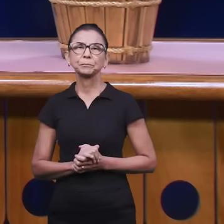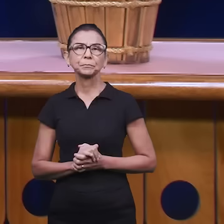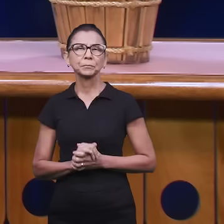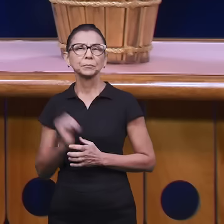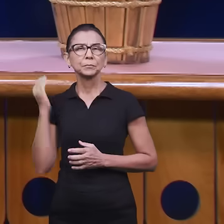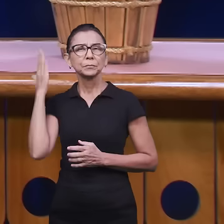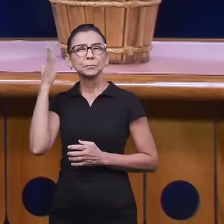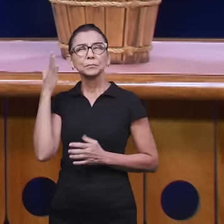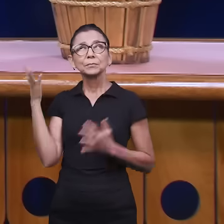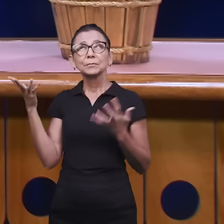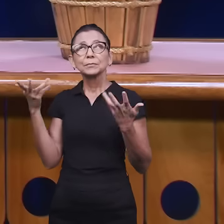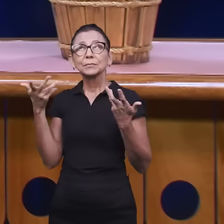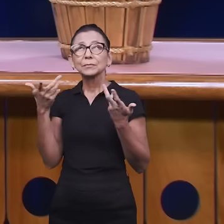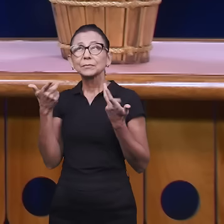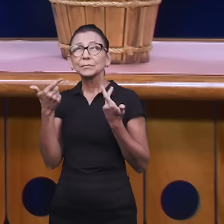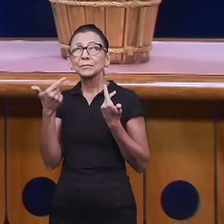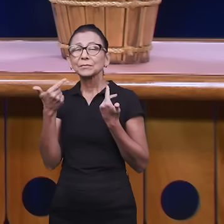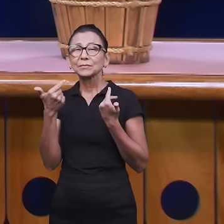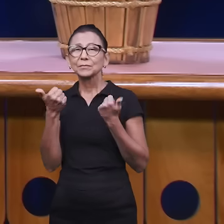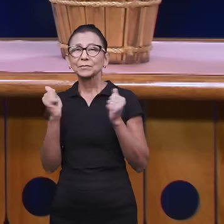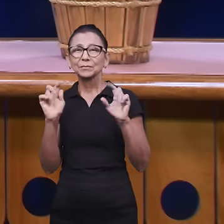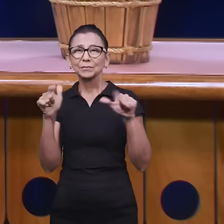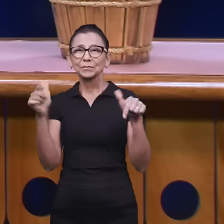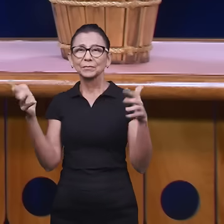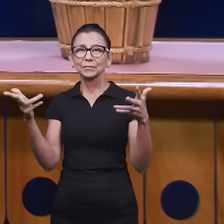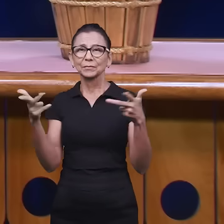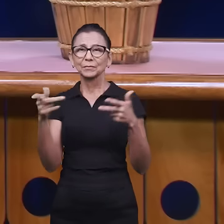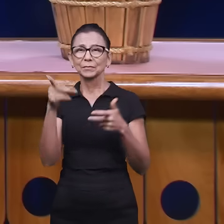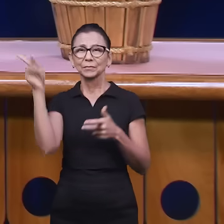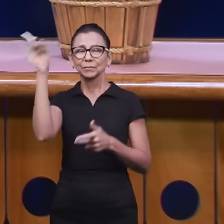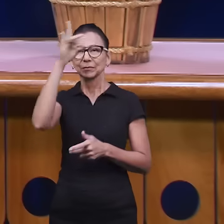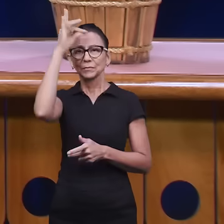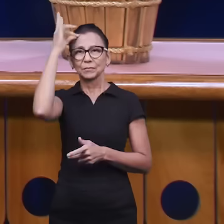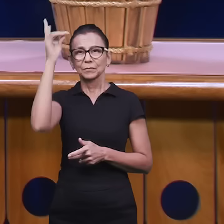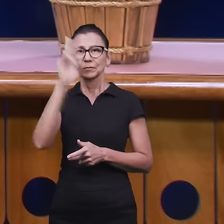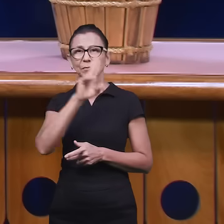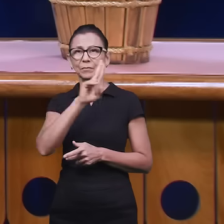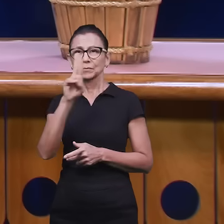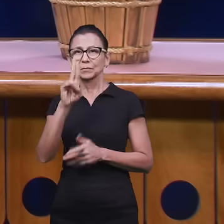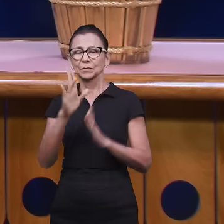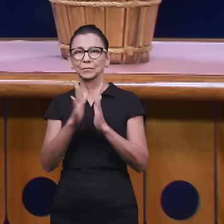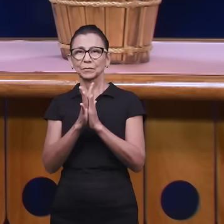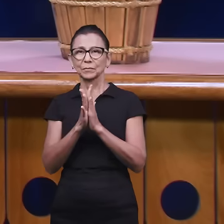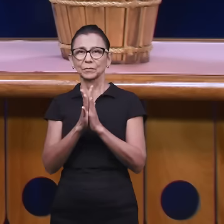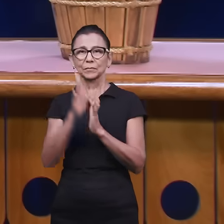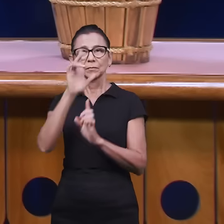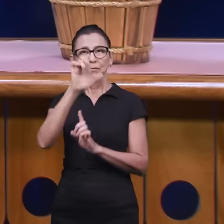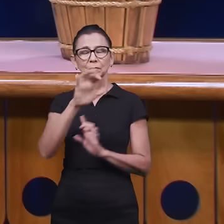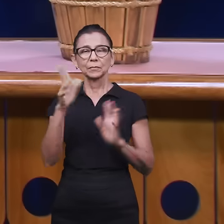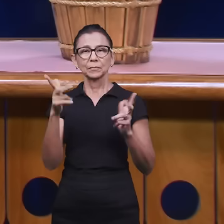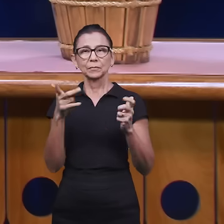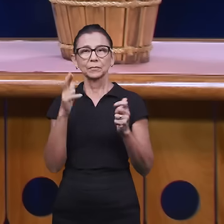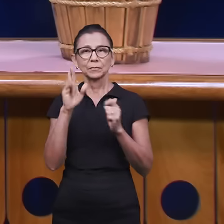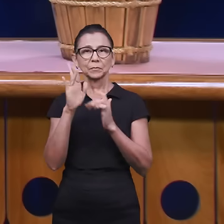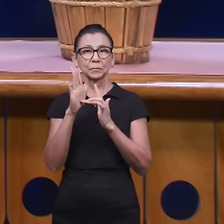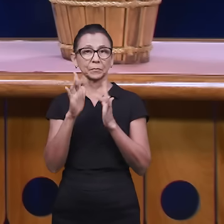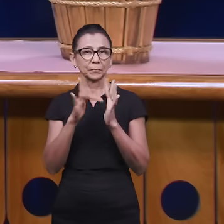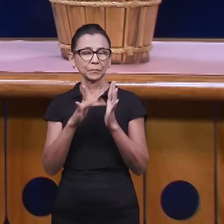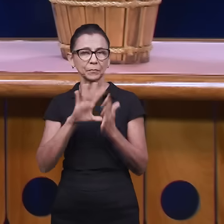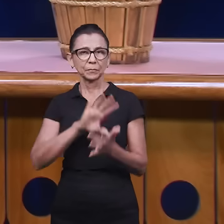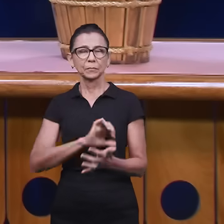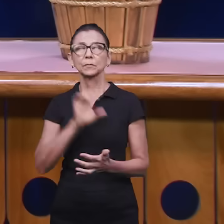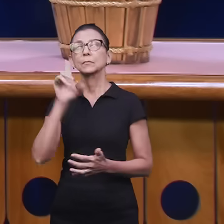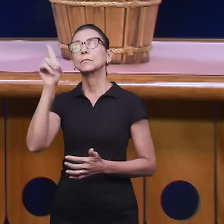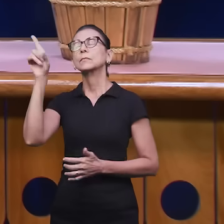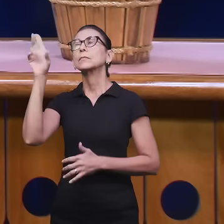Senhor, por essa palavra maravilhosa e por essa operação maravilhosa do teu Espírito. E em teu nome dizemos que a graça maravilhosa